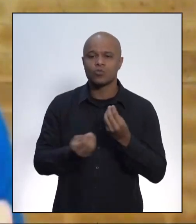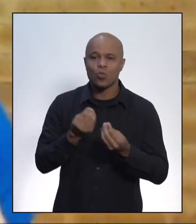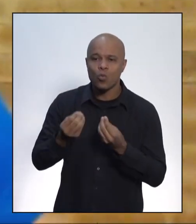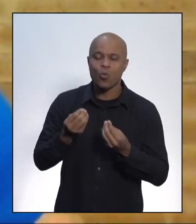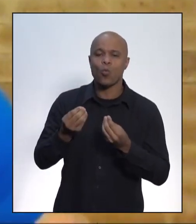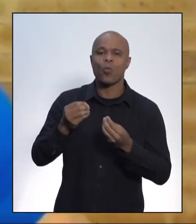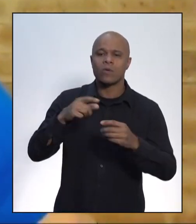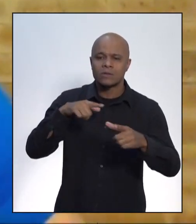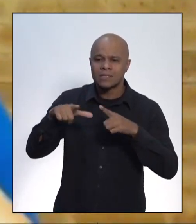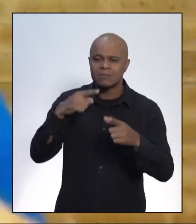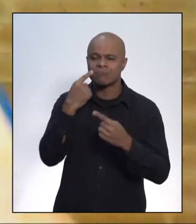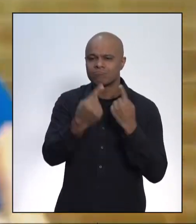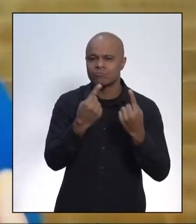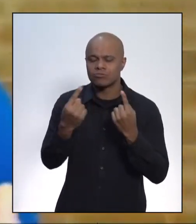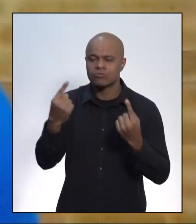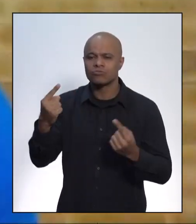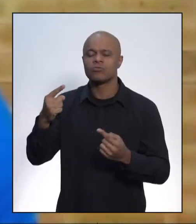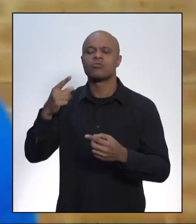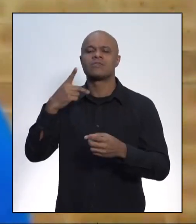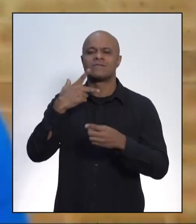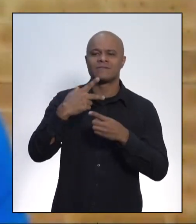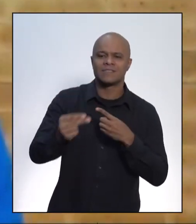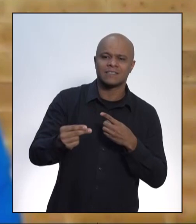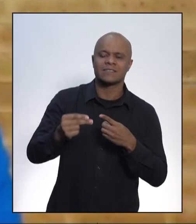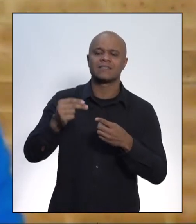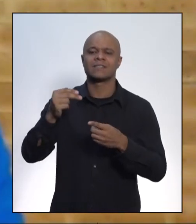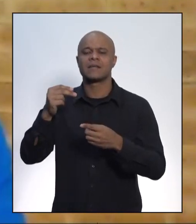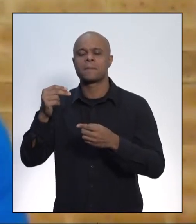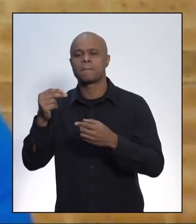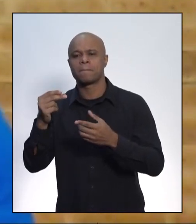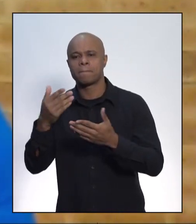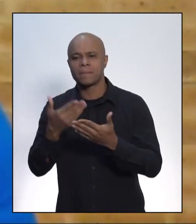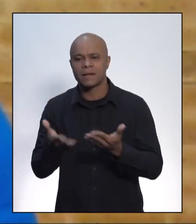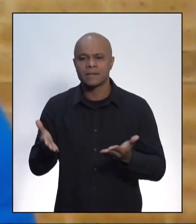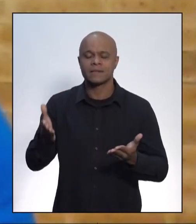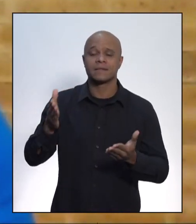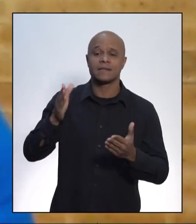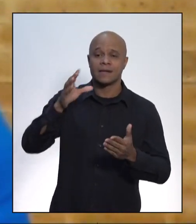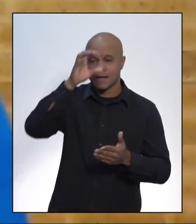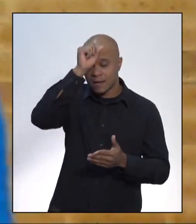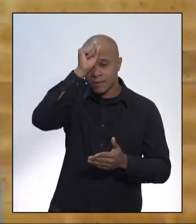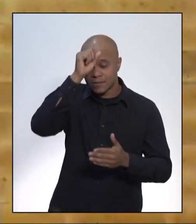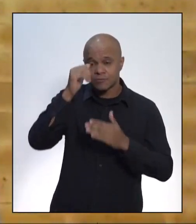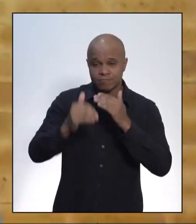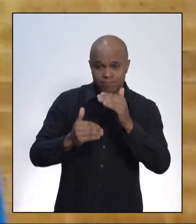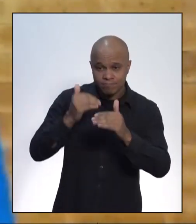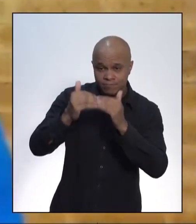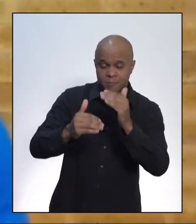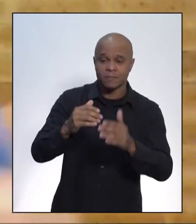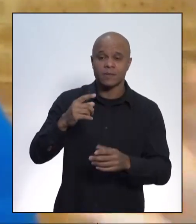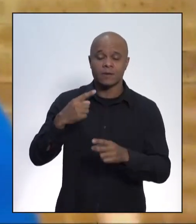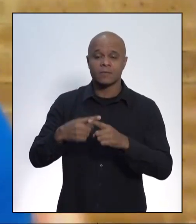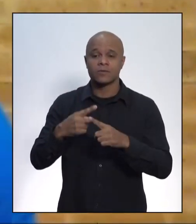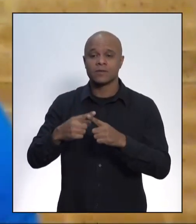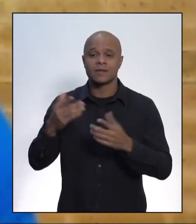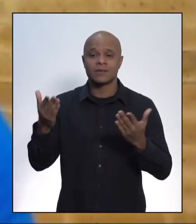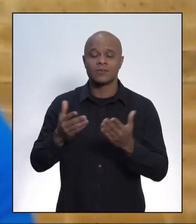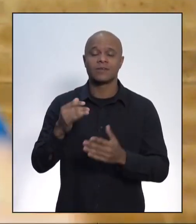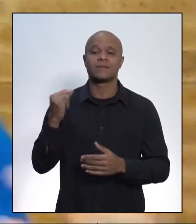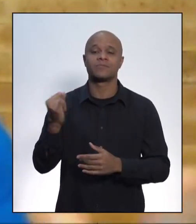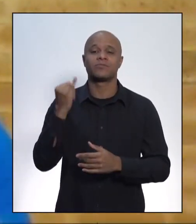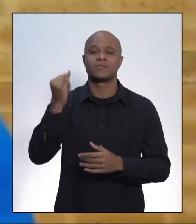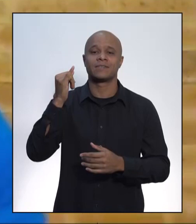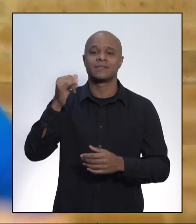momentos que eu passei, naturalmente me ajudaram a desenvolver resiliência. E esse é muito importante, cara. Vocês têm que encarar, acho